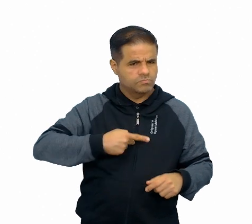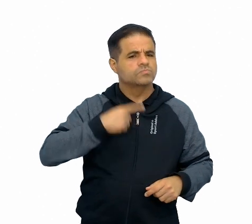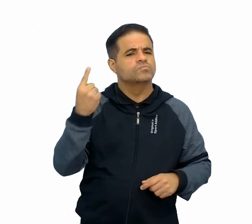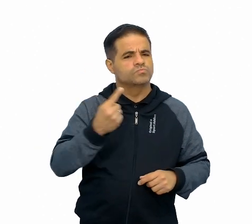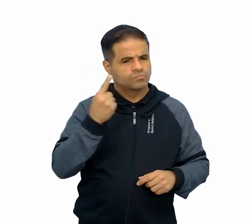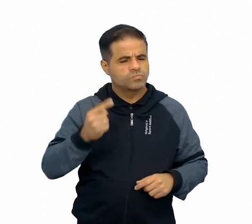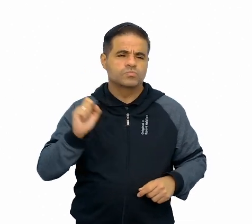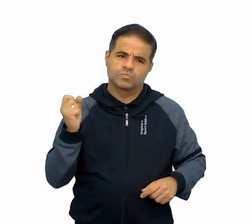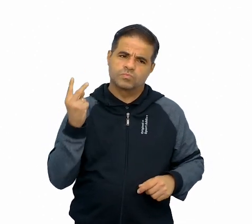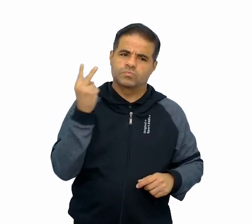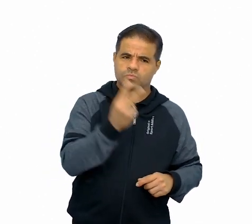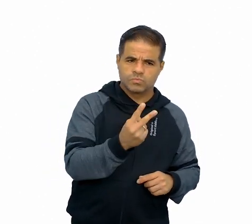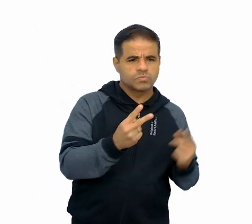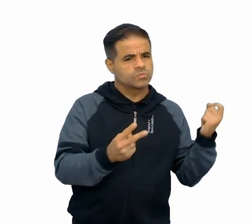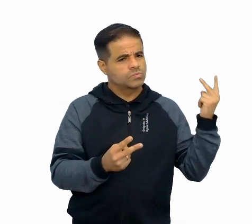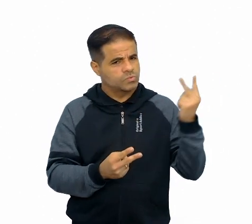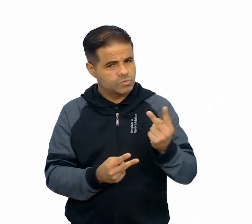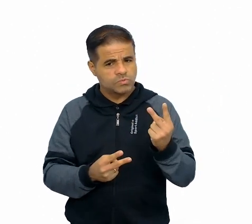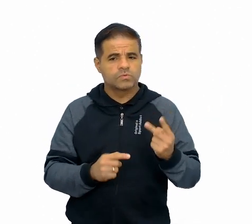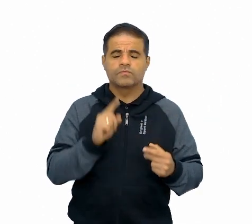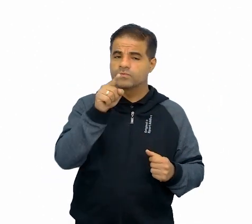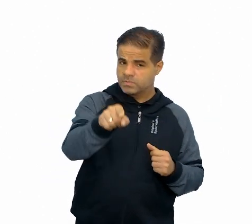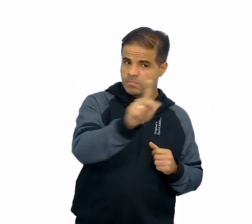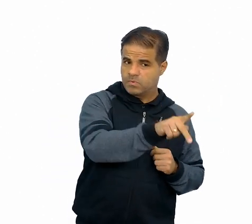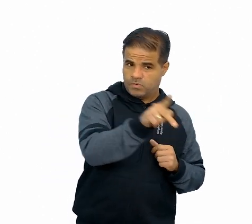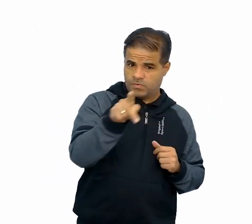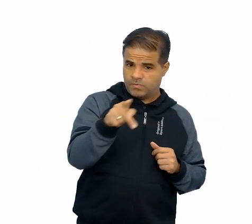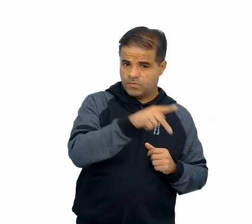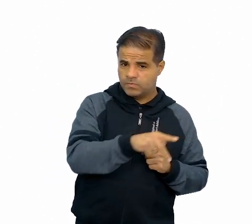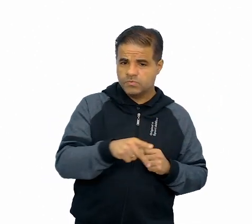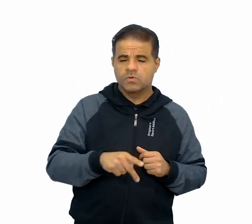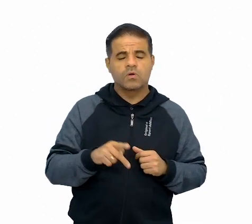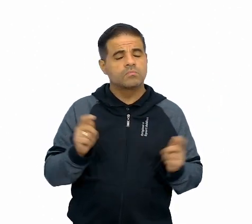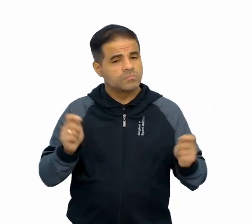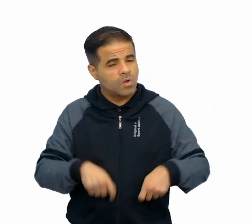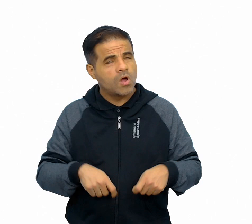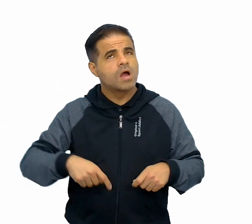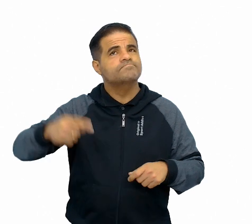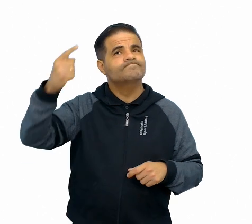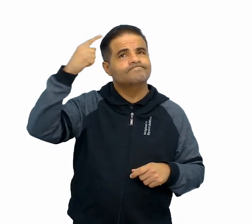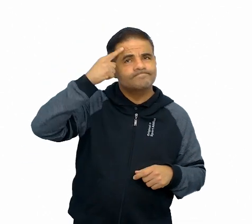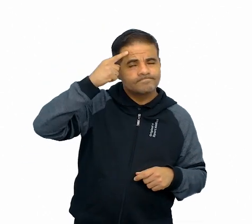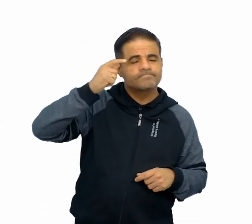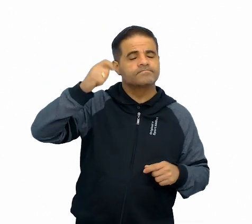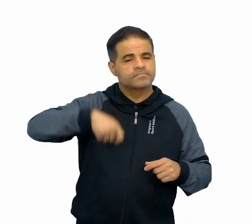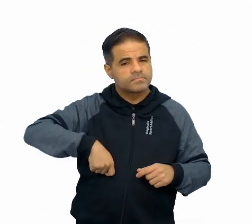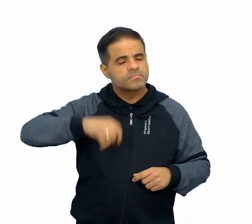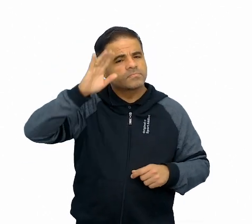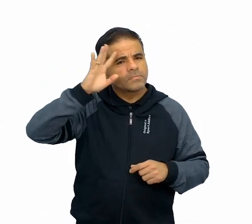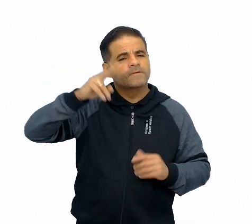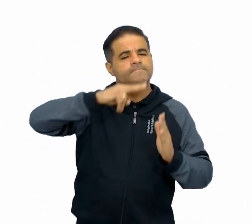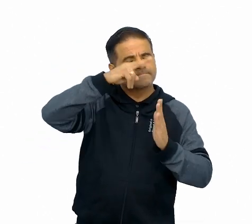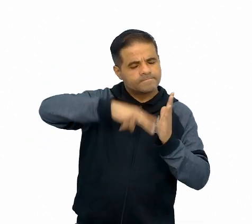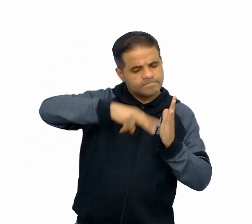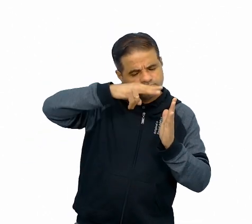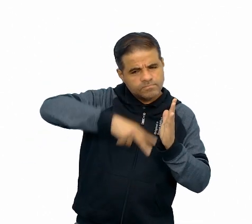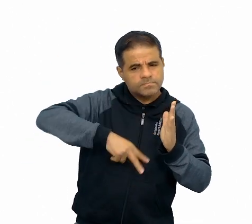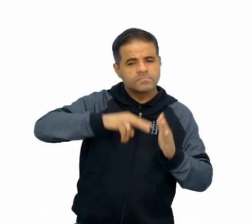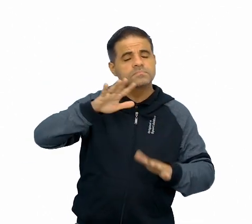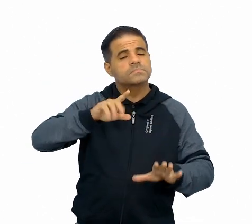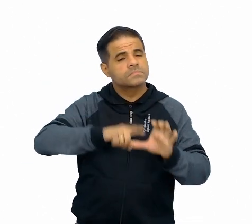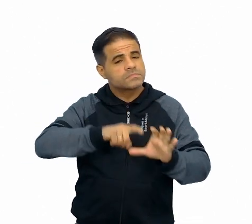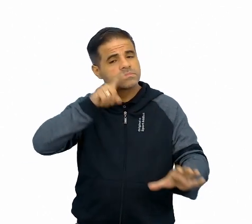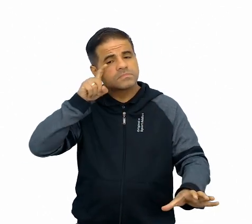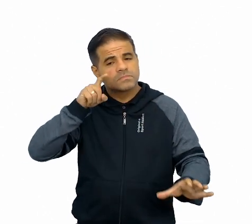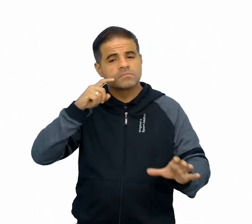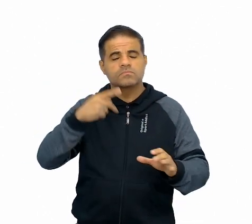em duplas, ou você, professor, professora, pode também fazer essa leitura, dependendo